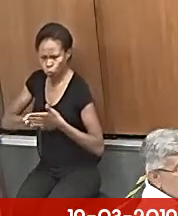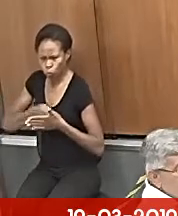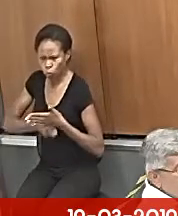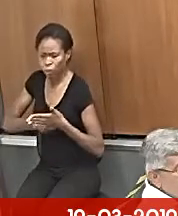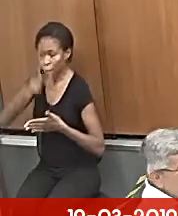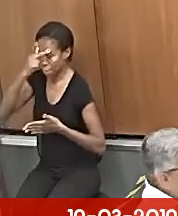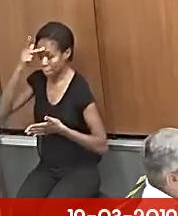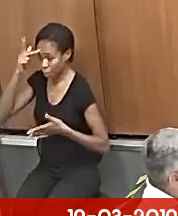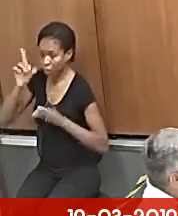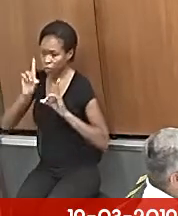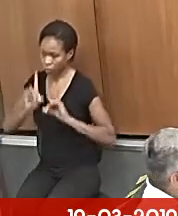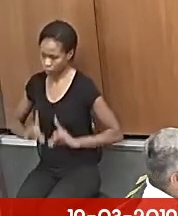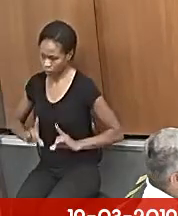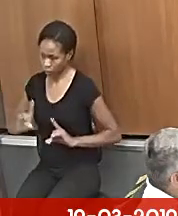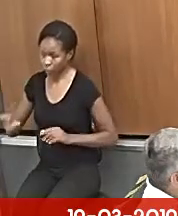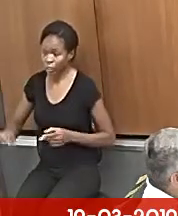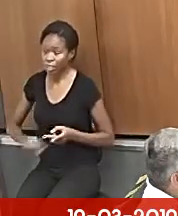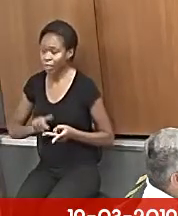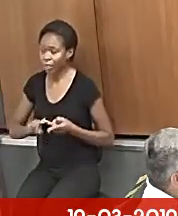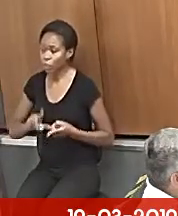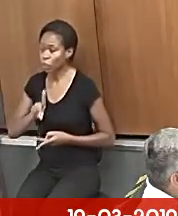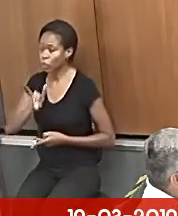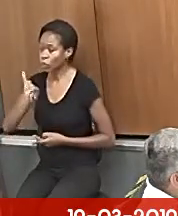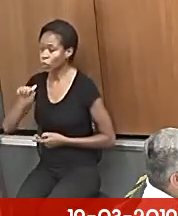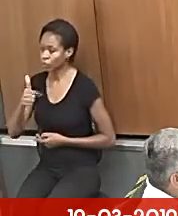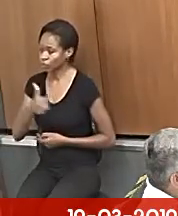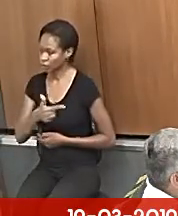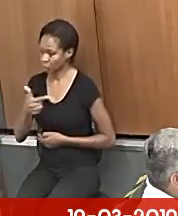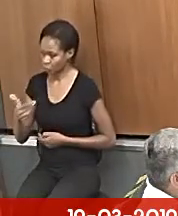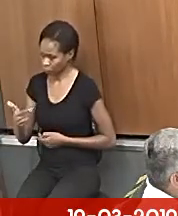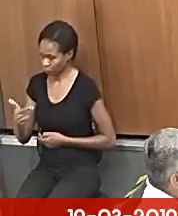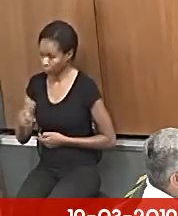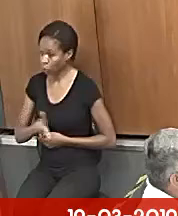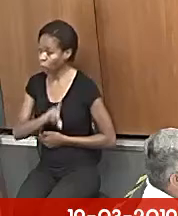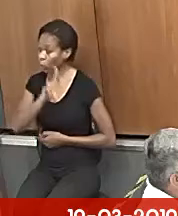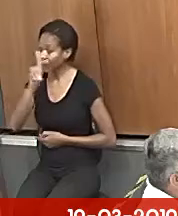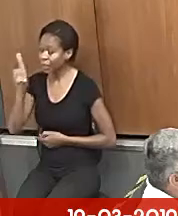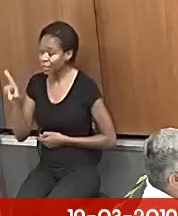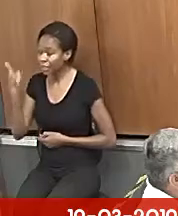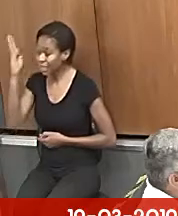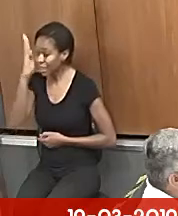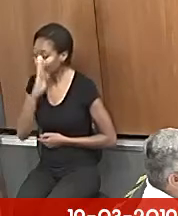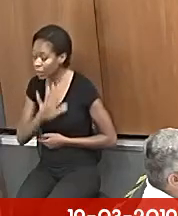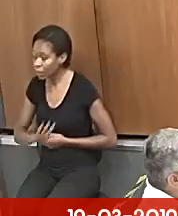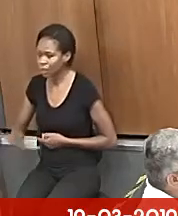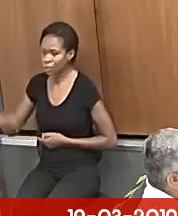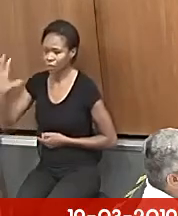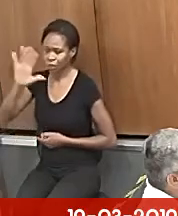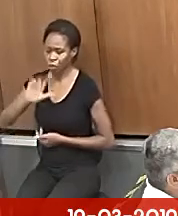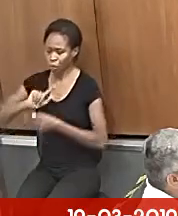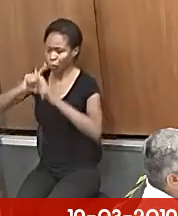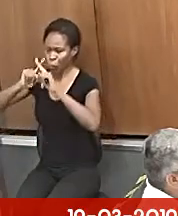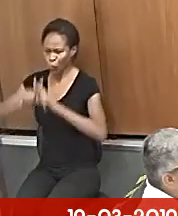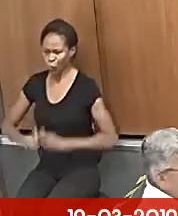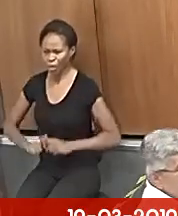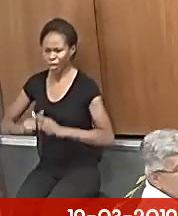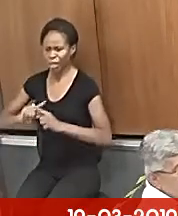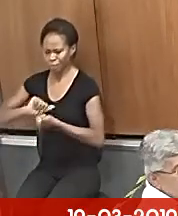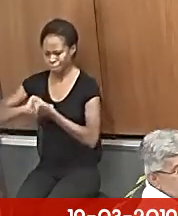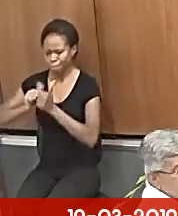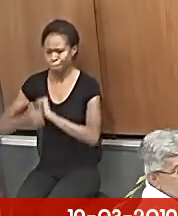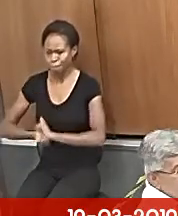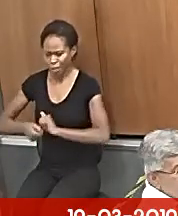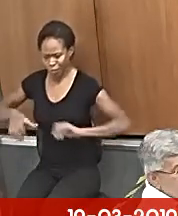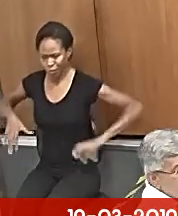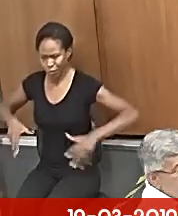deficiência e no dia 22 é o dia nacional do atleta paraolímpico a gente poderia quem sabe aprovou um